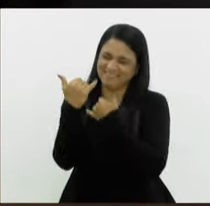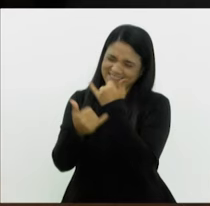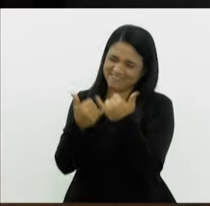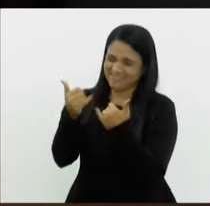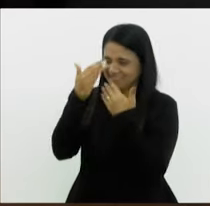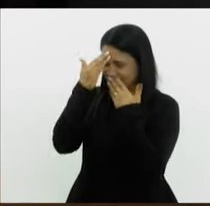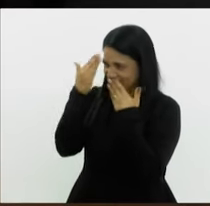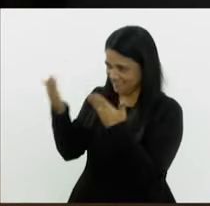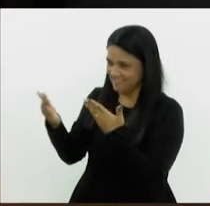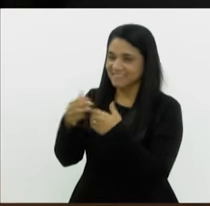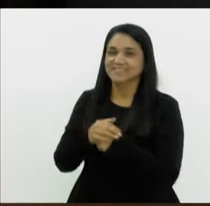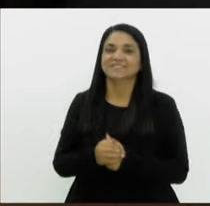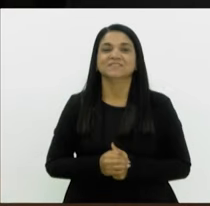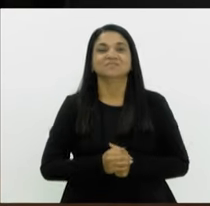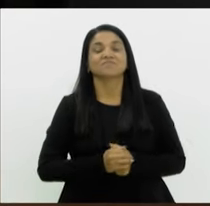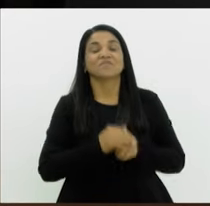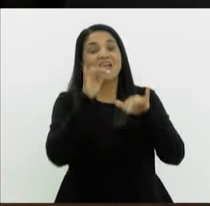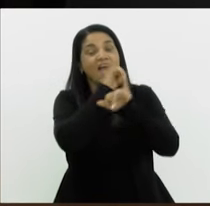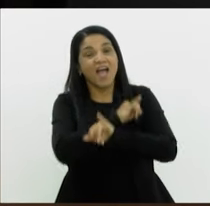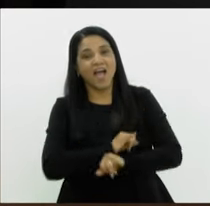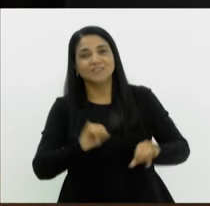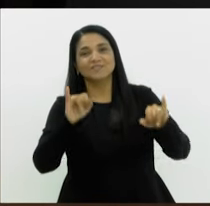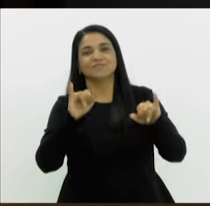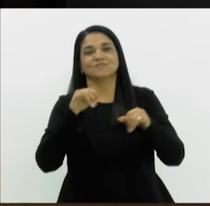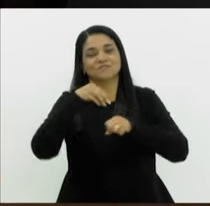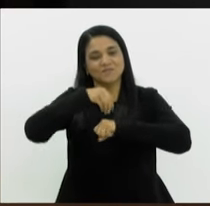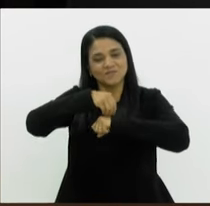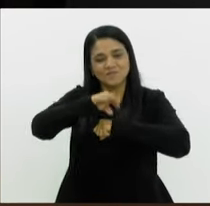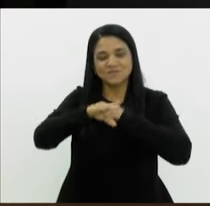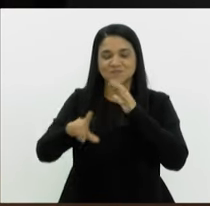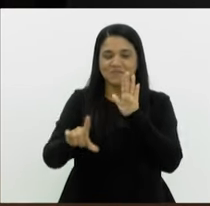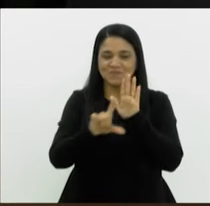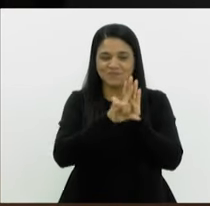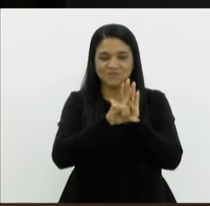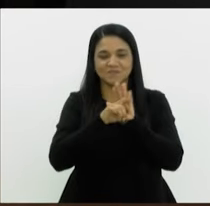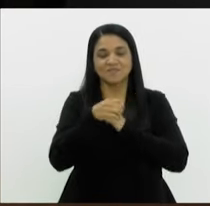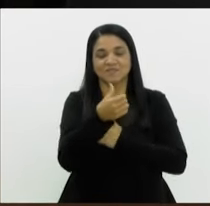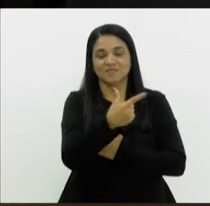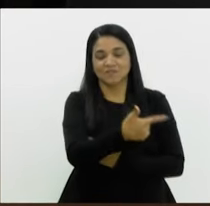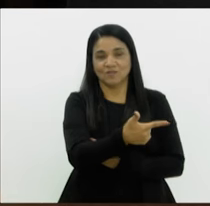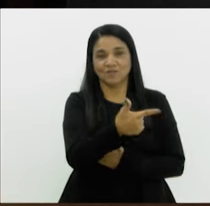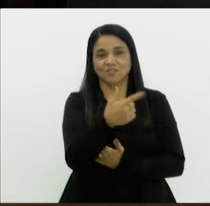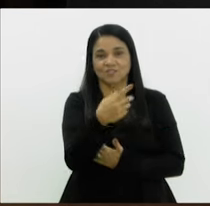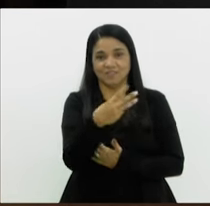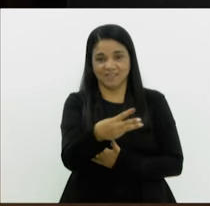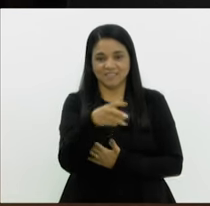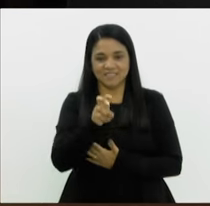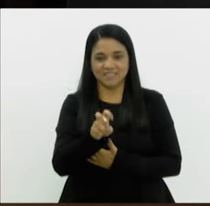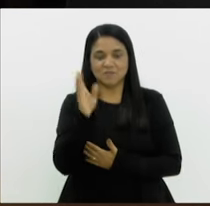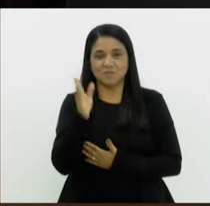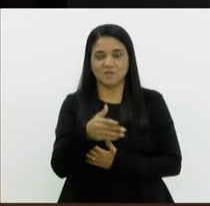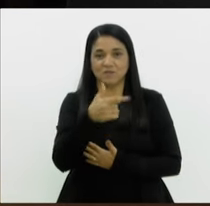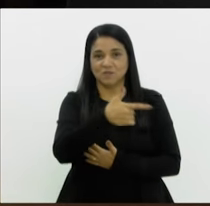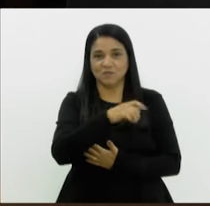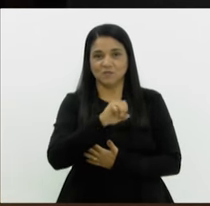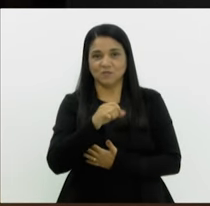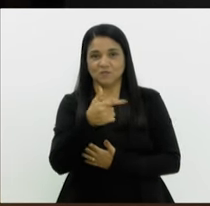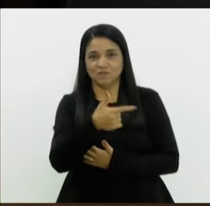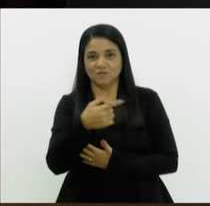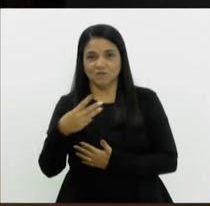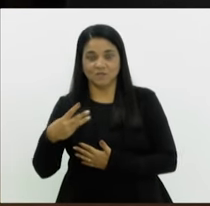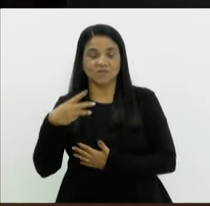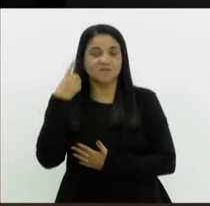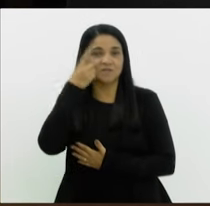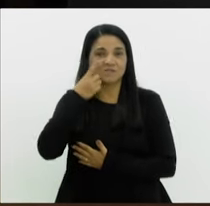Carlos Augusto. Anuncio indicação legislativa número 235/2024, de autoria do